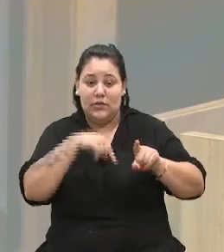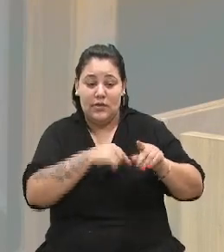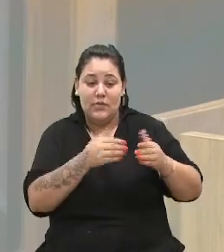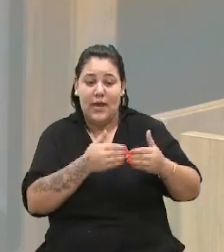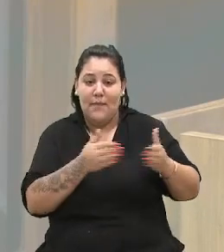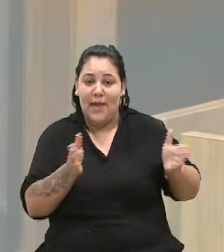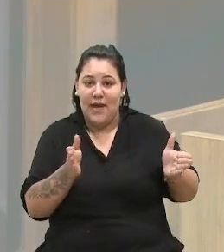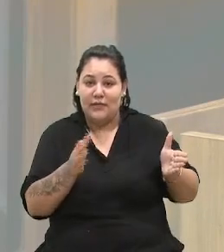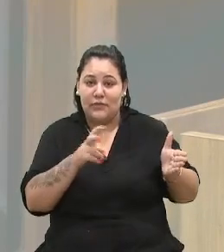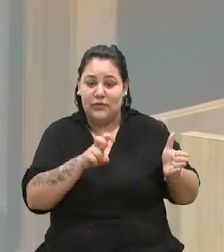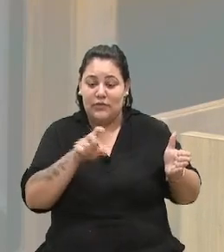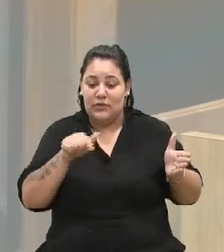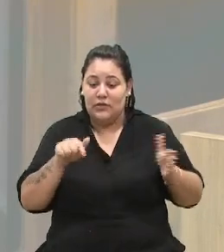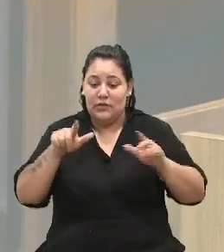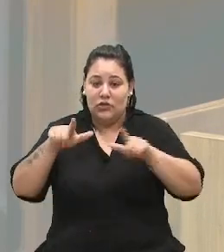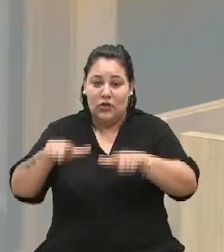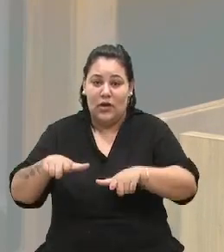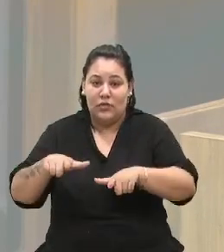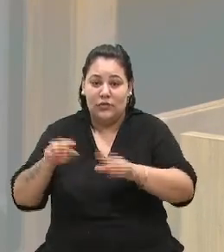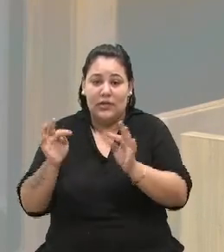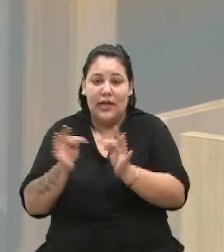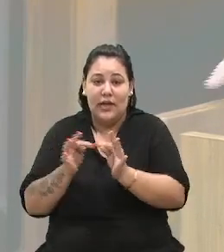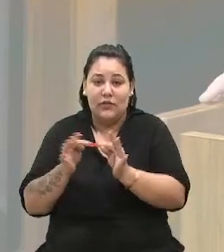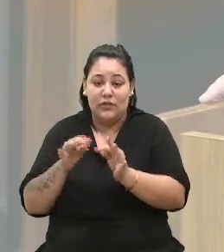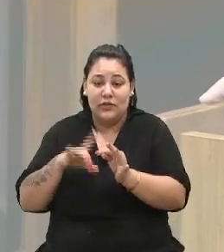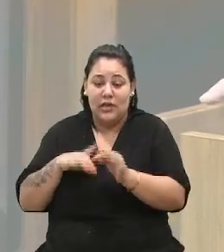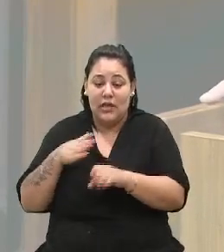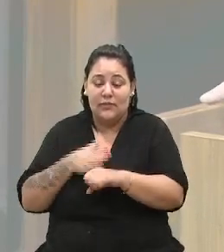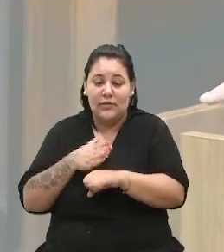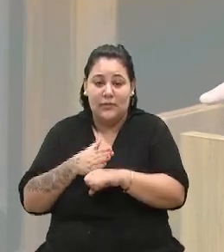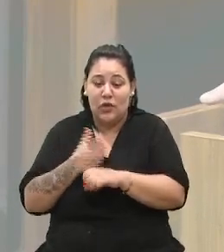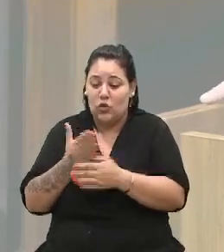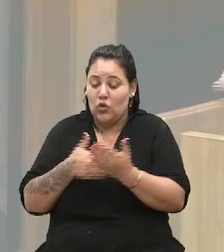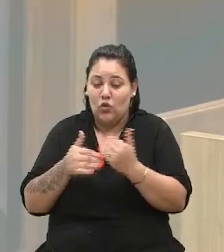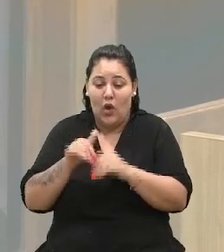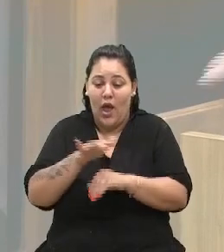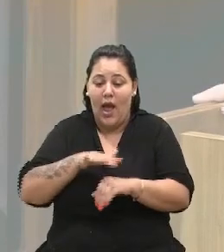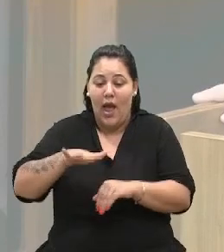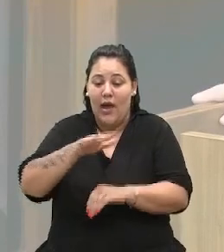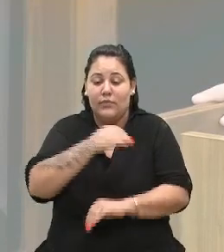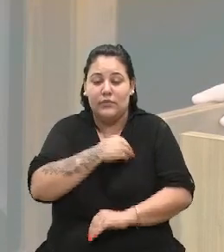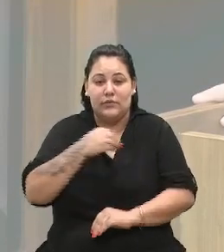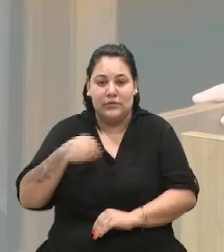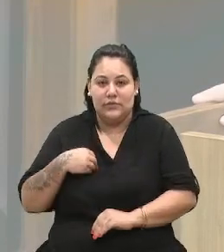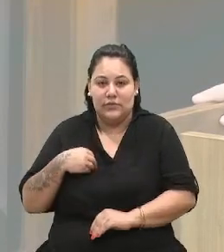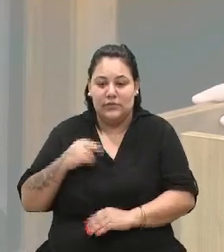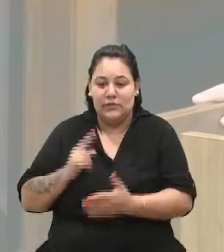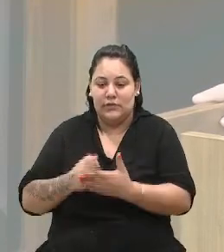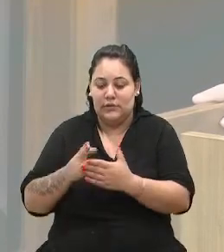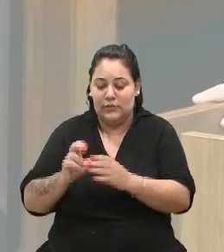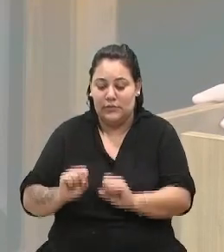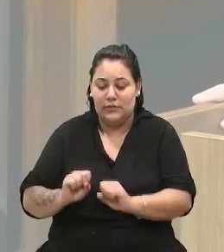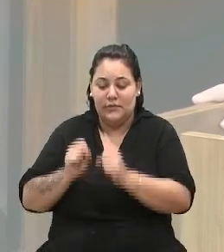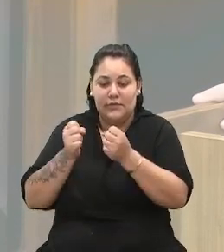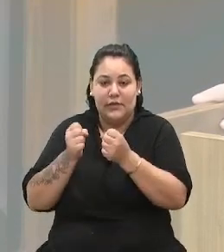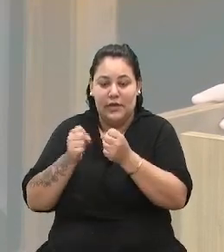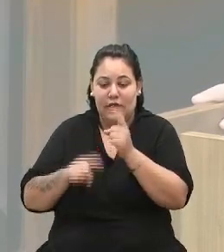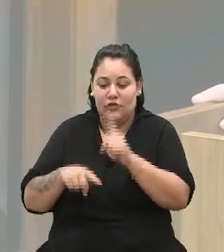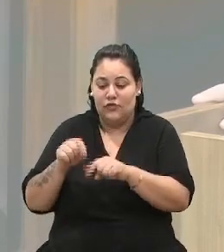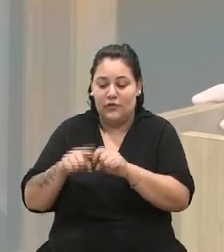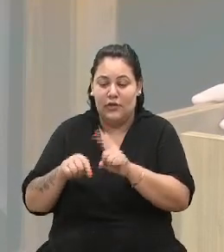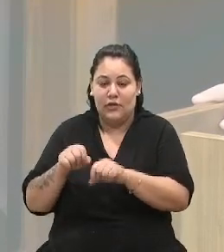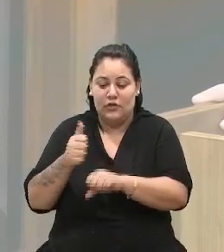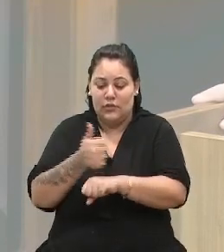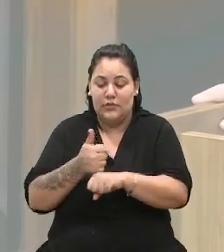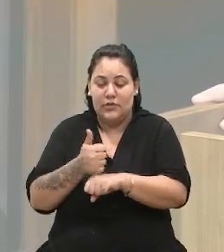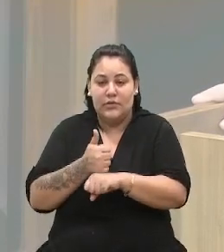57 câmaras técnicas, que envolvem todas as áreas da medicina. E defender cada vez mais a dignidade profissional, com invasões ao